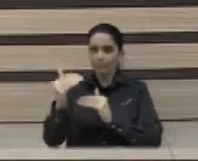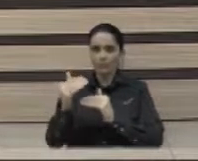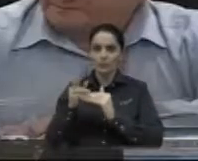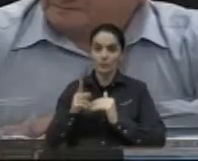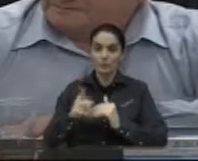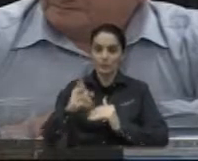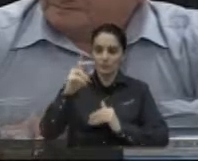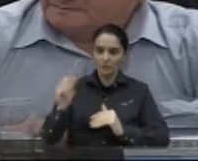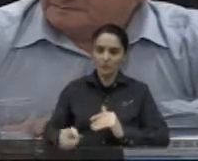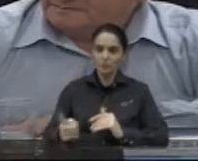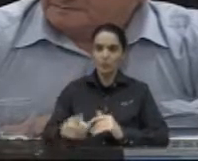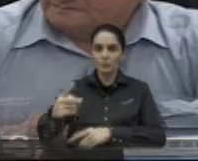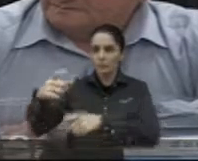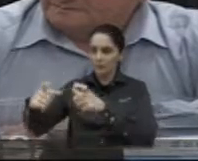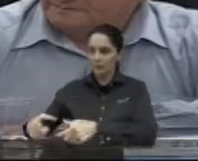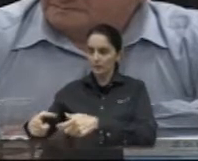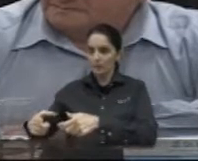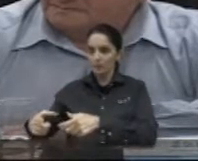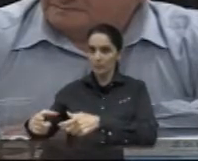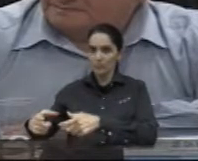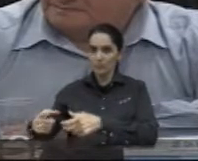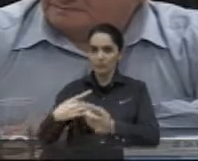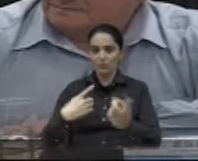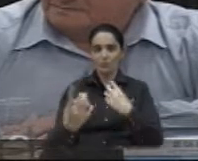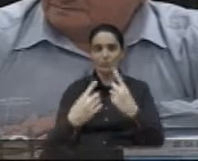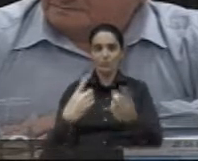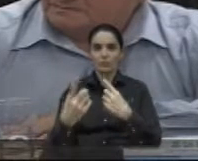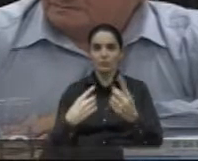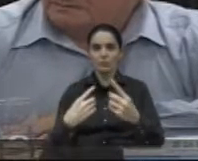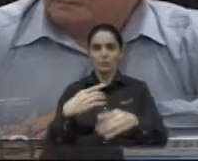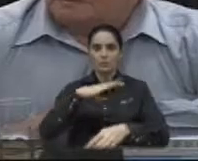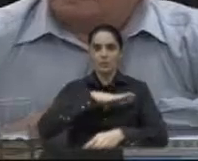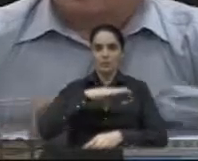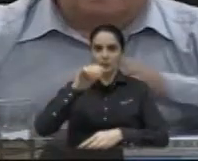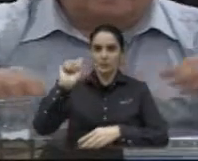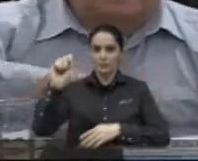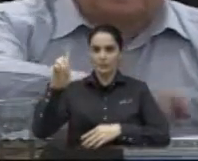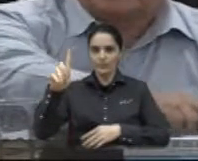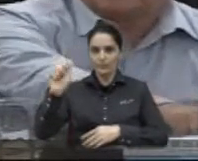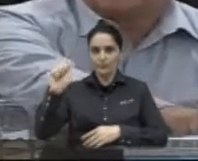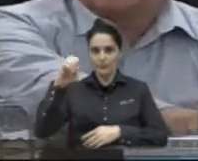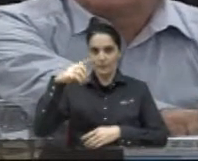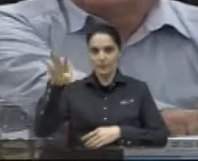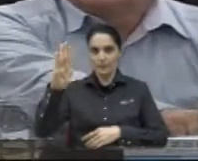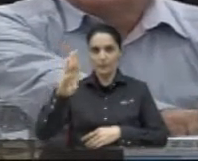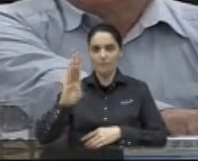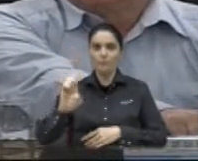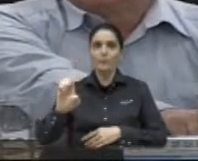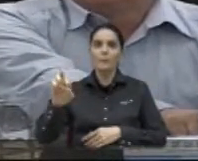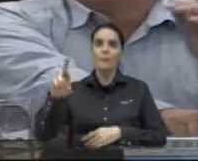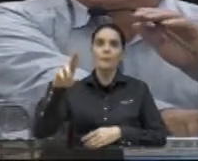naquela região, naquela rodovia e em nossa cidade, o nome de Adão Bernardo. Muito obrigado, senhor presidente.